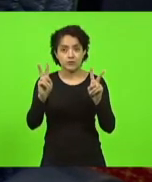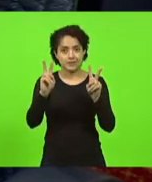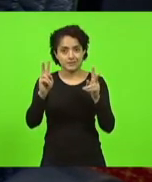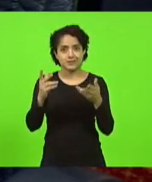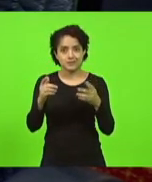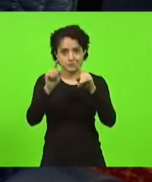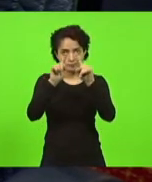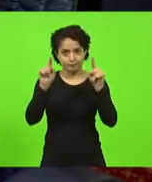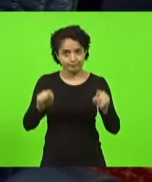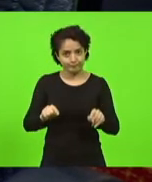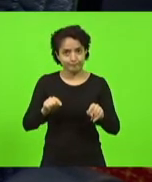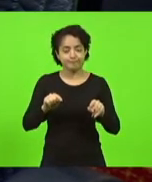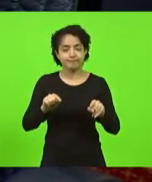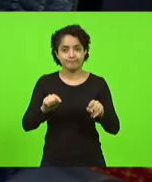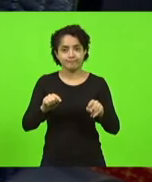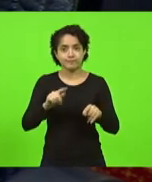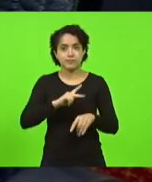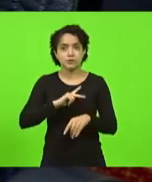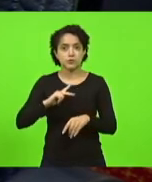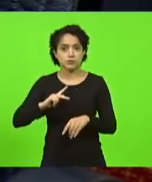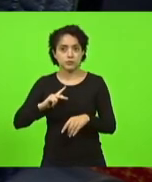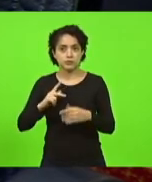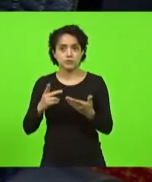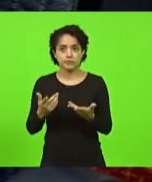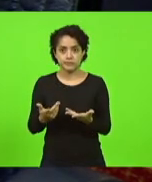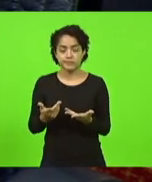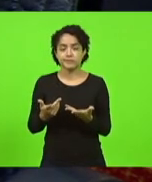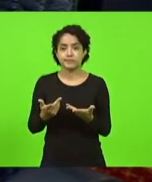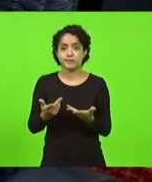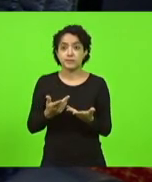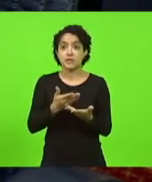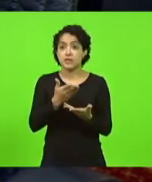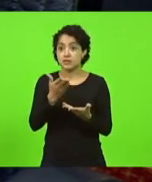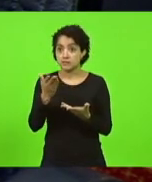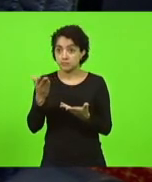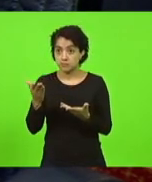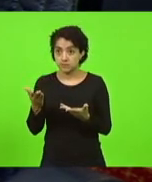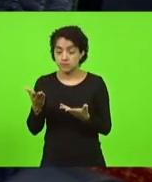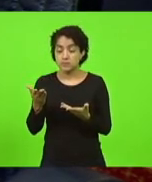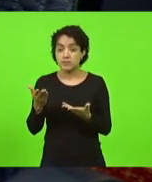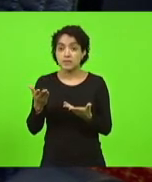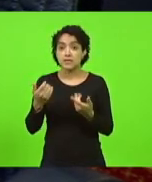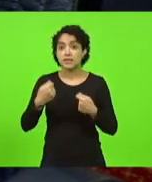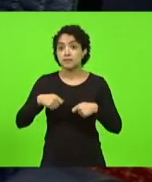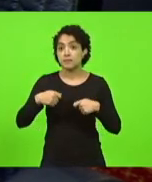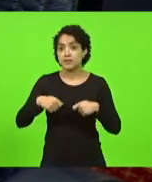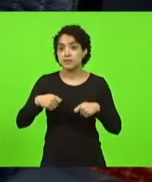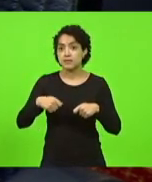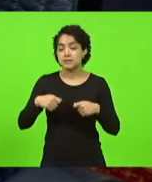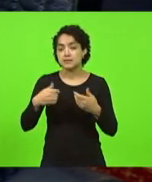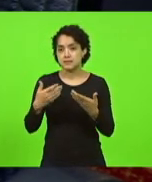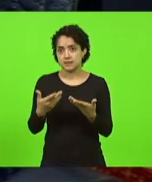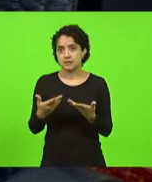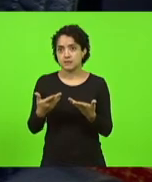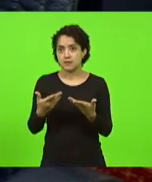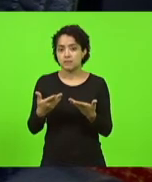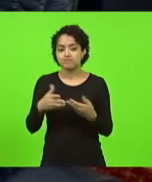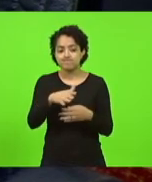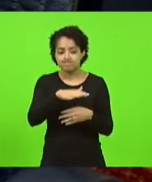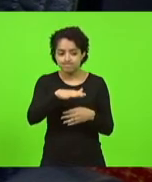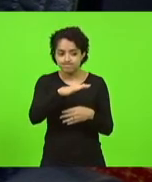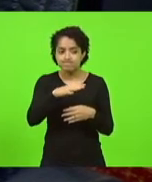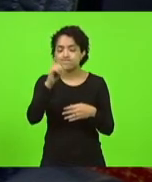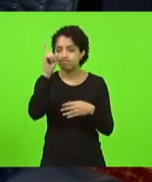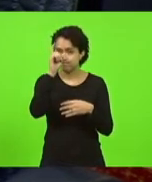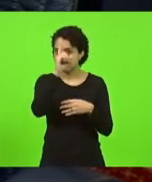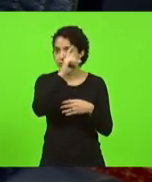funcionário público estadual. Mas é importante que nenhum de nós nos olvidemos aqui, que a gente ainda vive um cenário difícil em